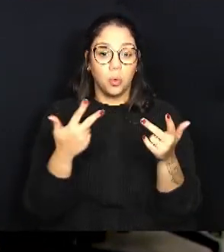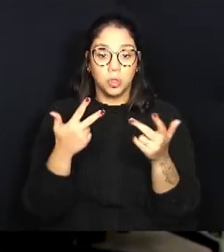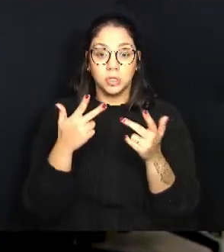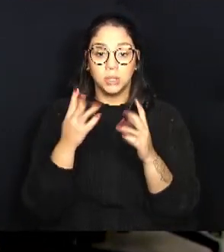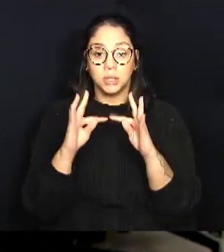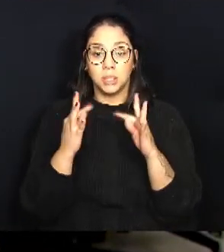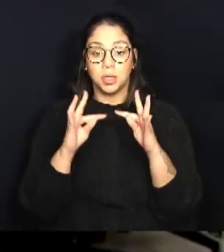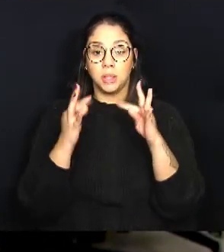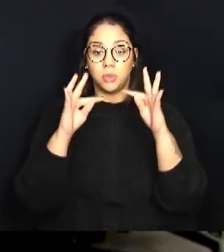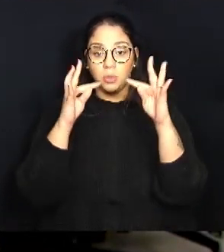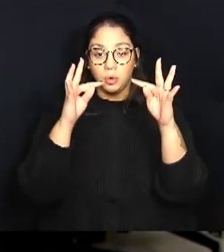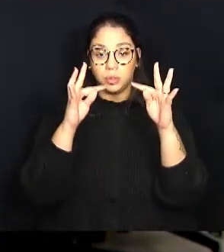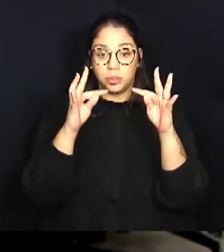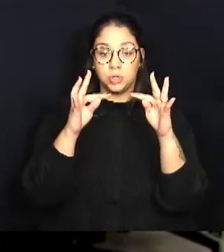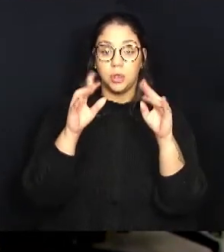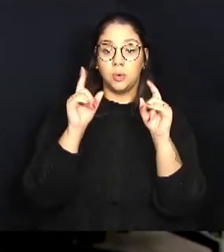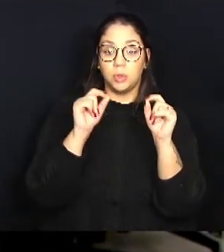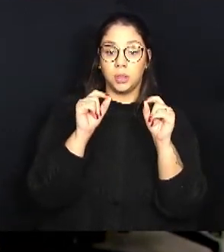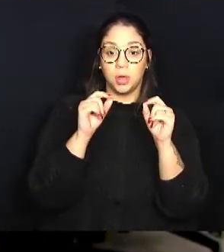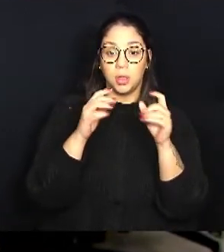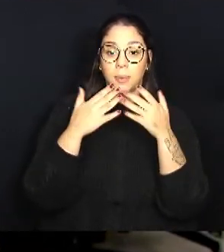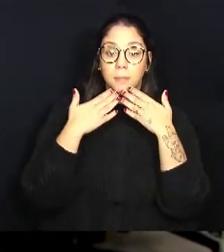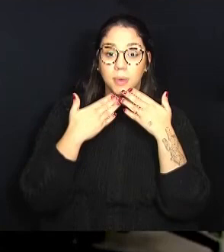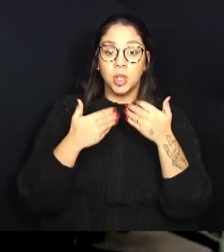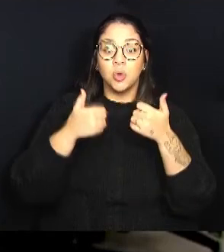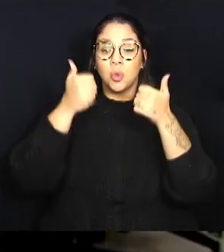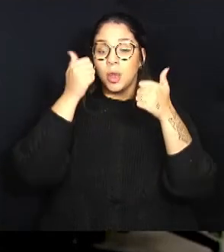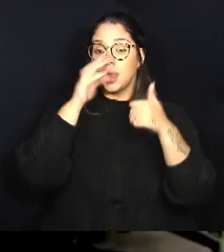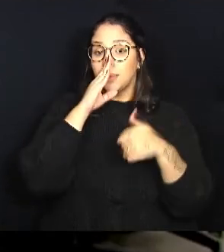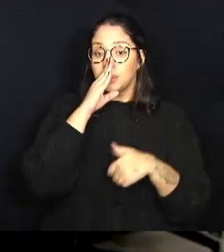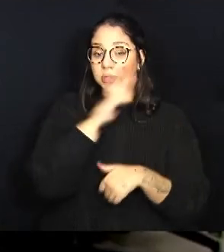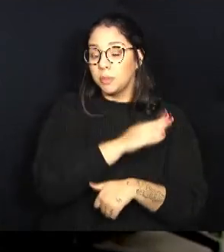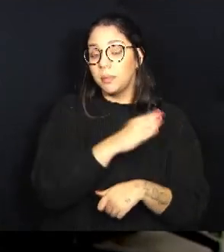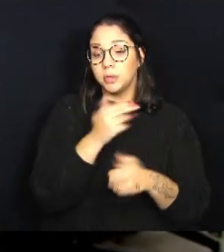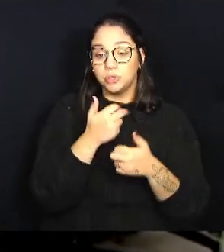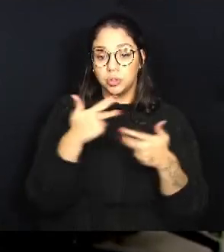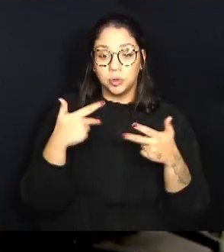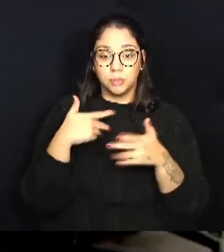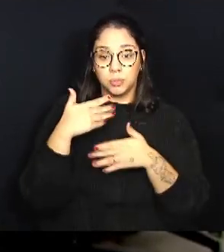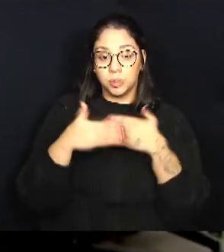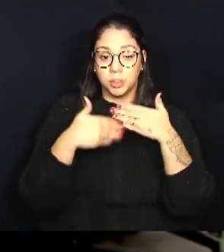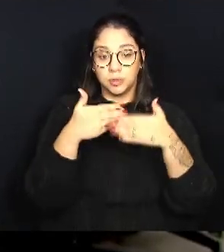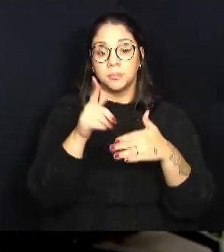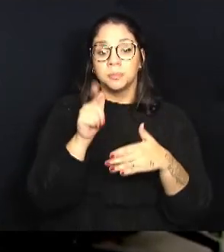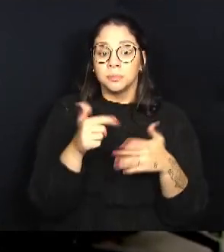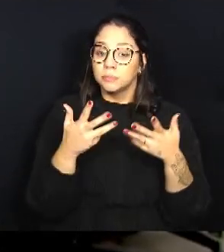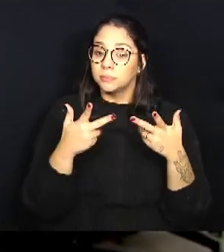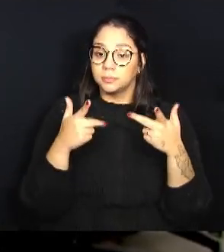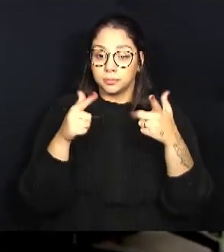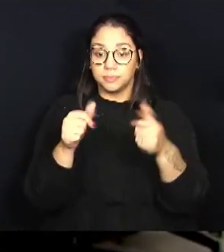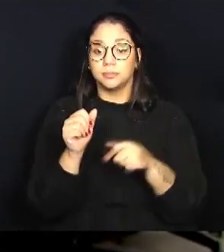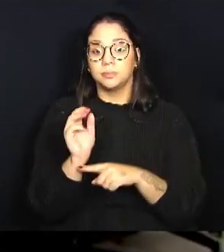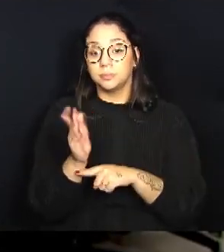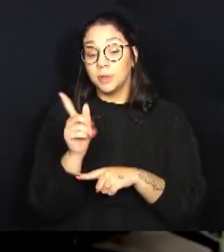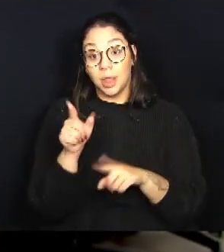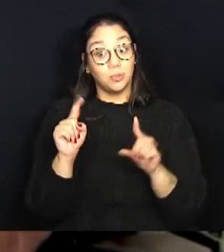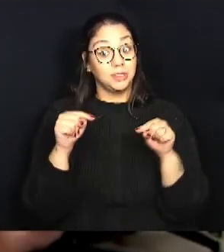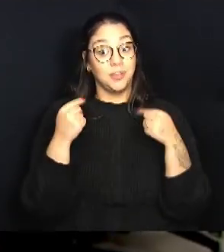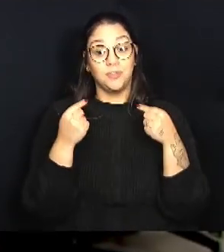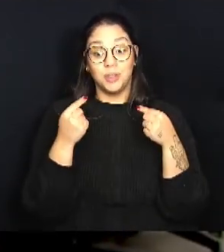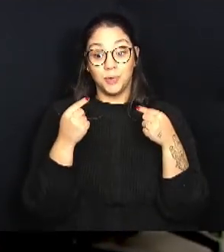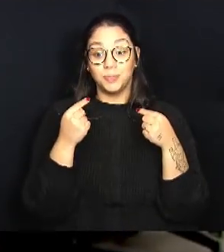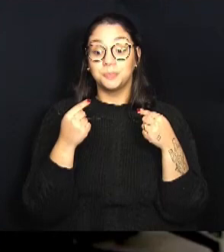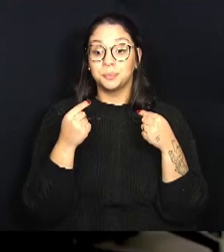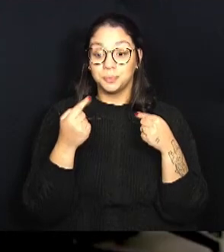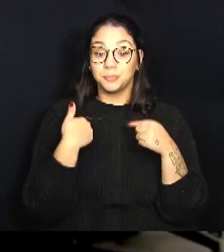tecnologia para aprimorar ainda mais esses processos que já são de excelência. Esse é o nosso desafio. Eu espero